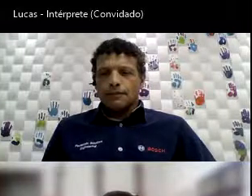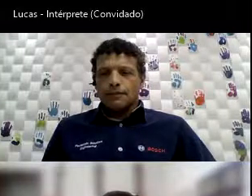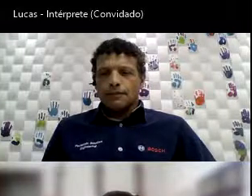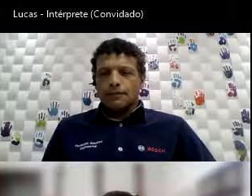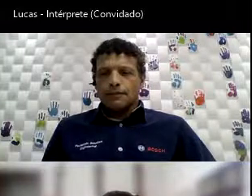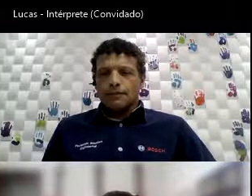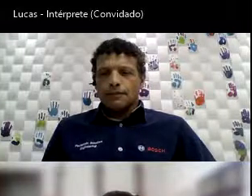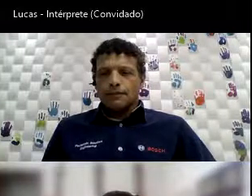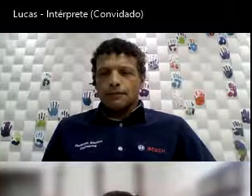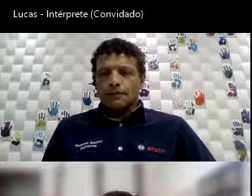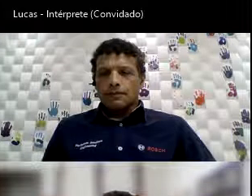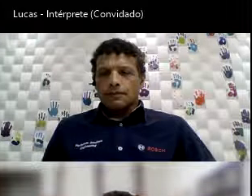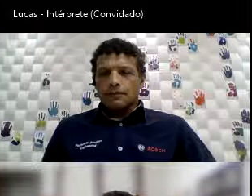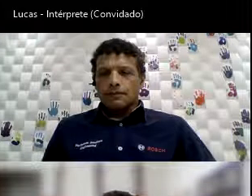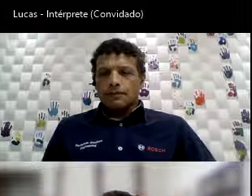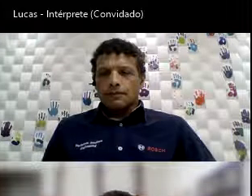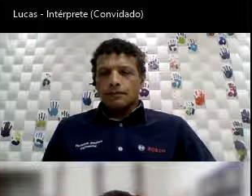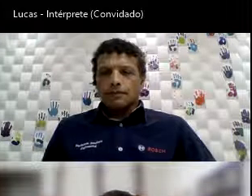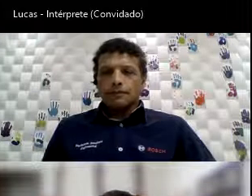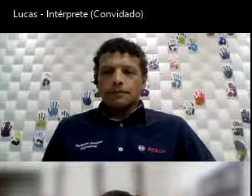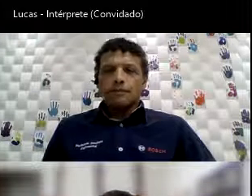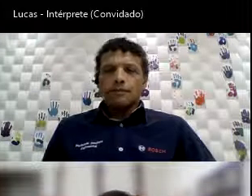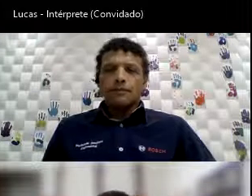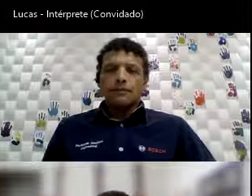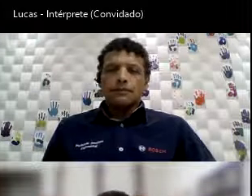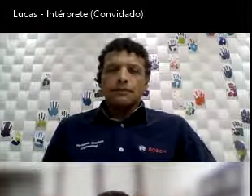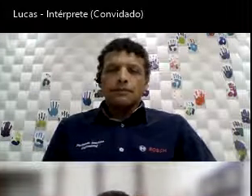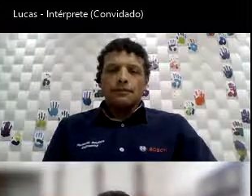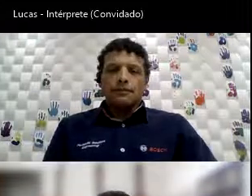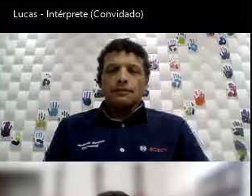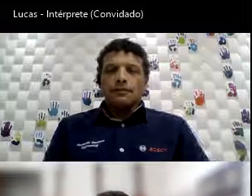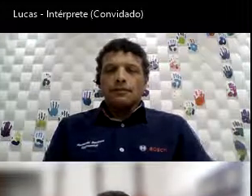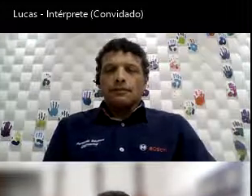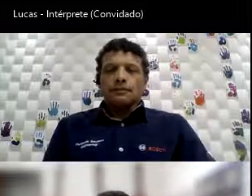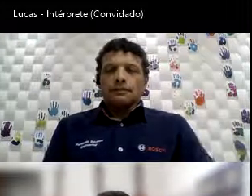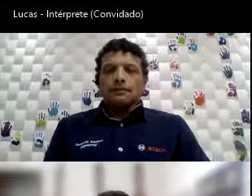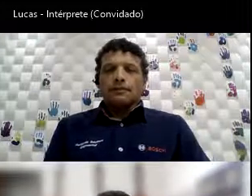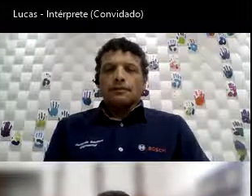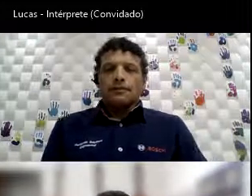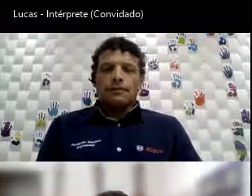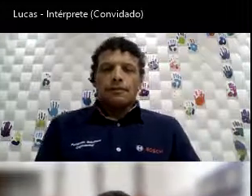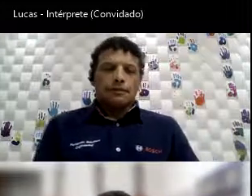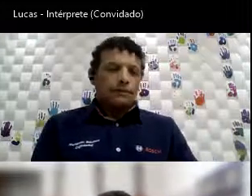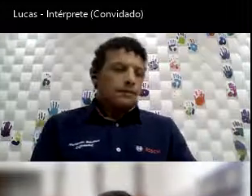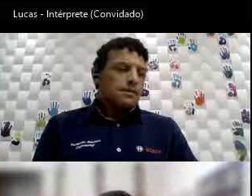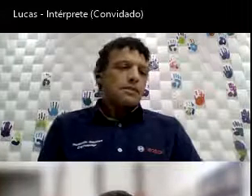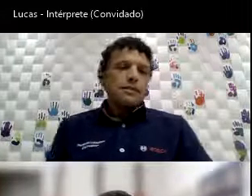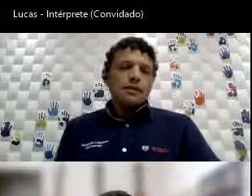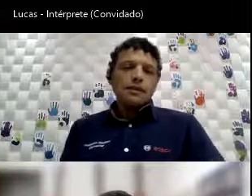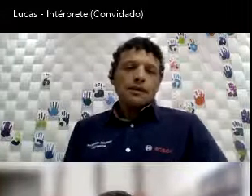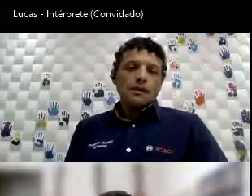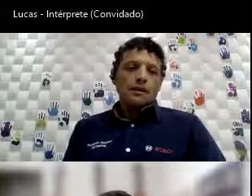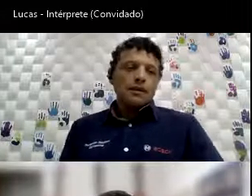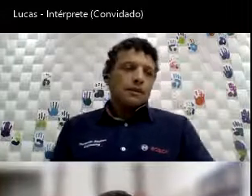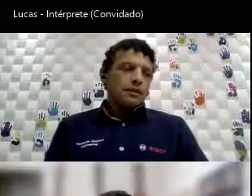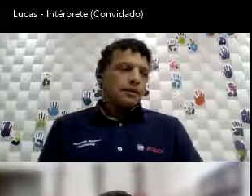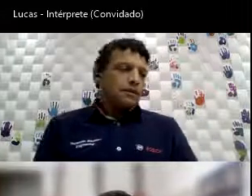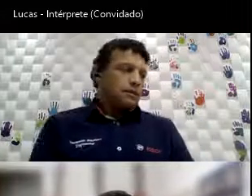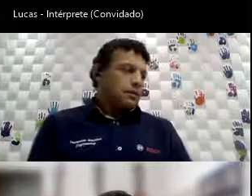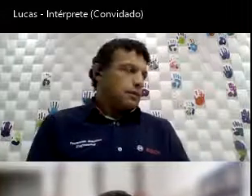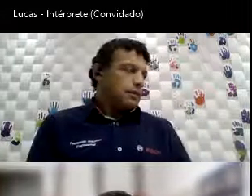segunda palestra da trilha, tem gente que estava com a gente na primeira palestra no mês passado, da trilha de engenharia.